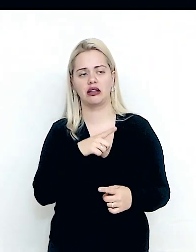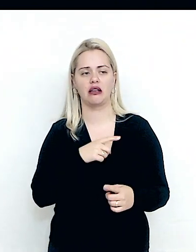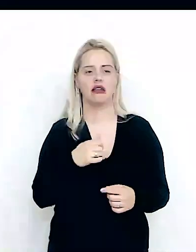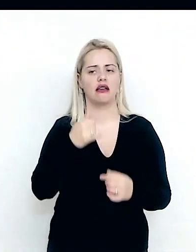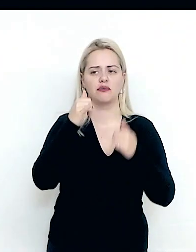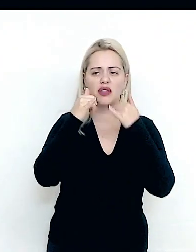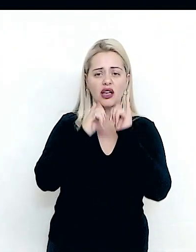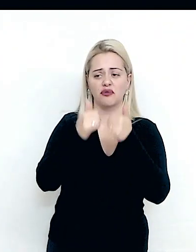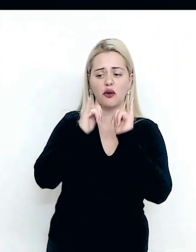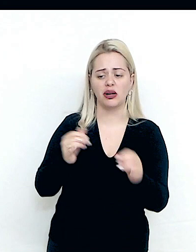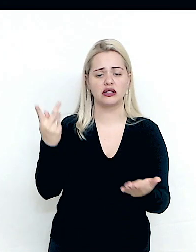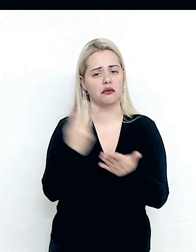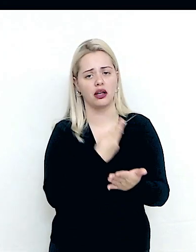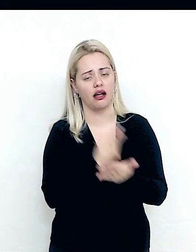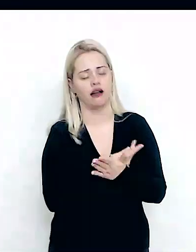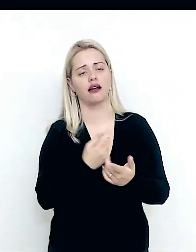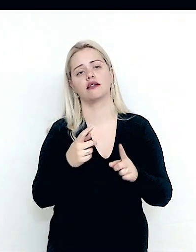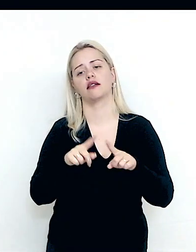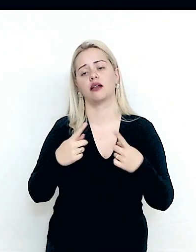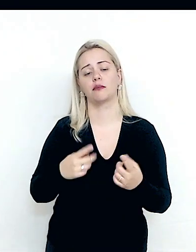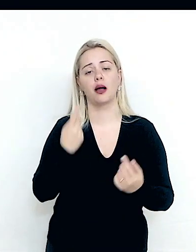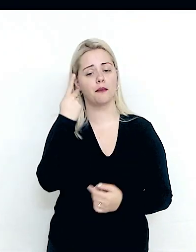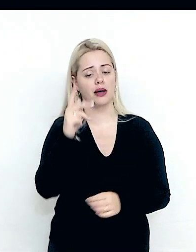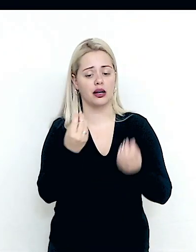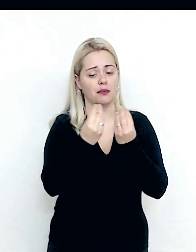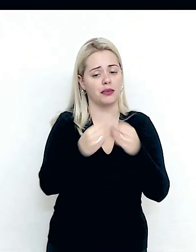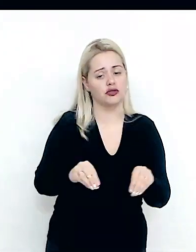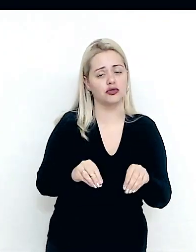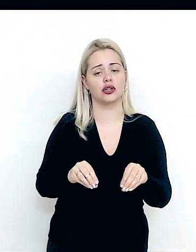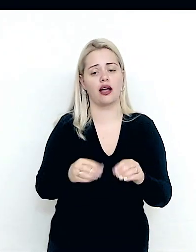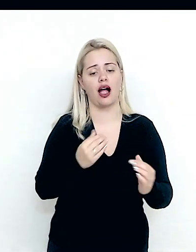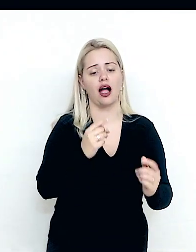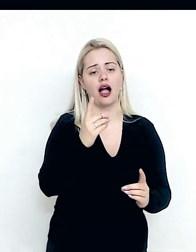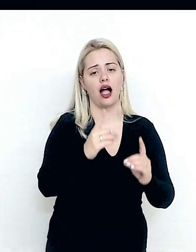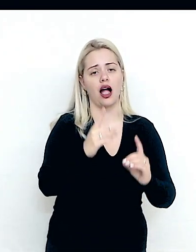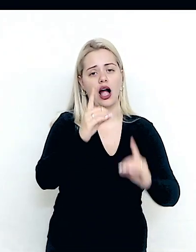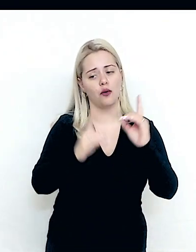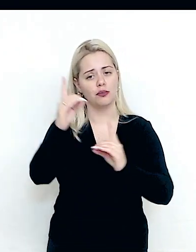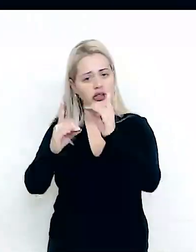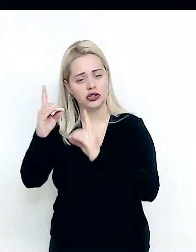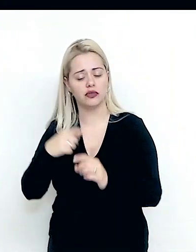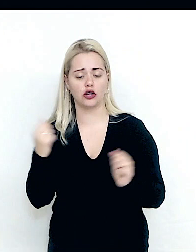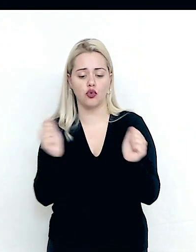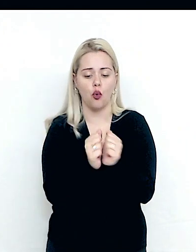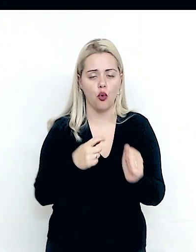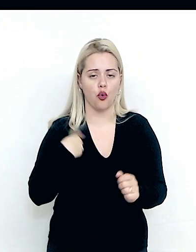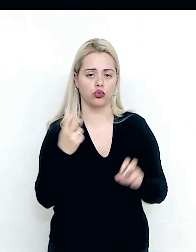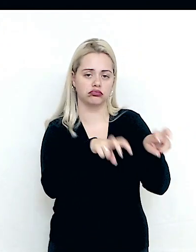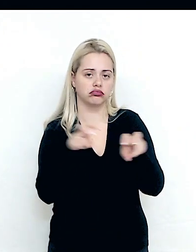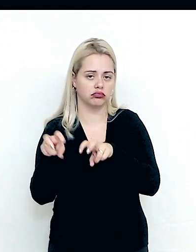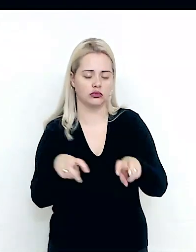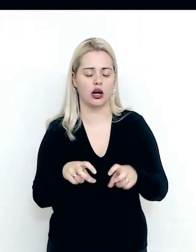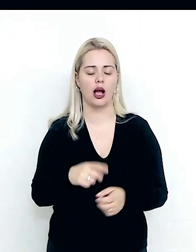desinformação, né, para justamente prejudicar a competitividade imensa do nosso agro, né. O